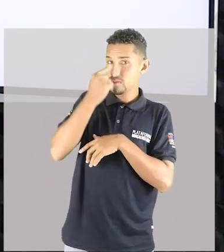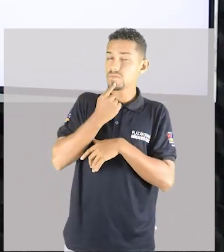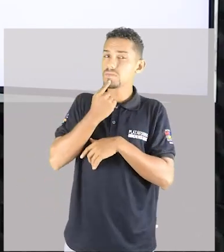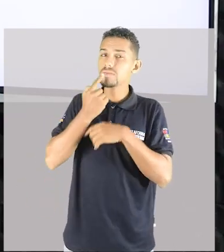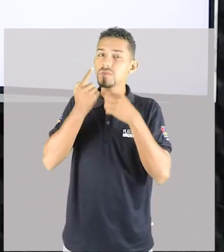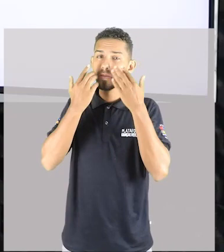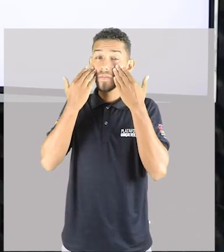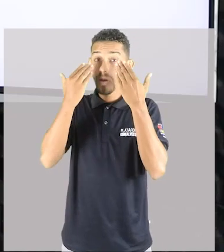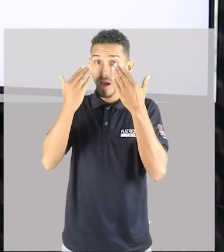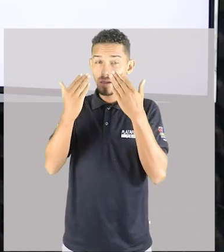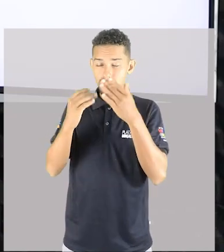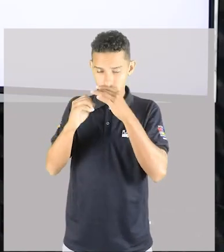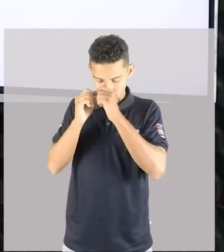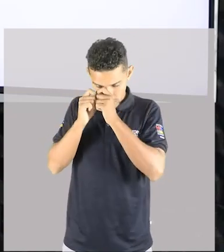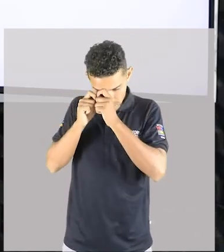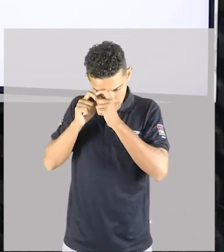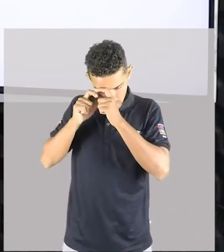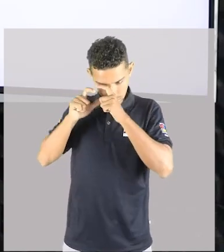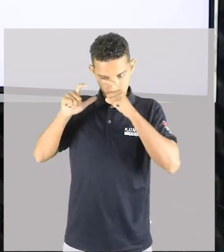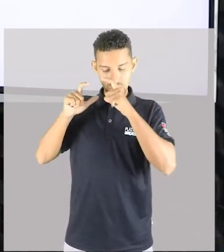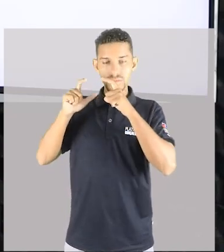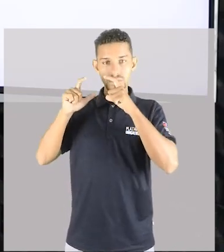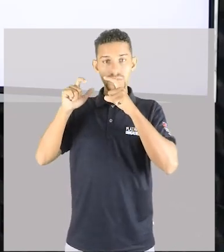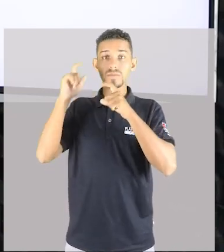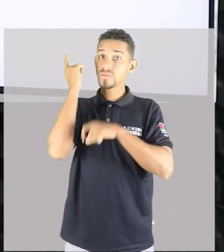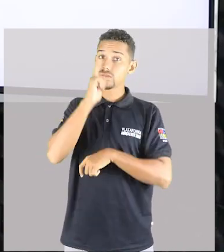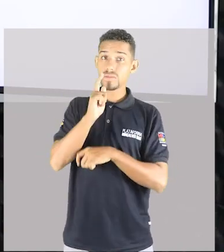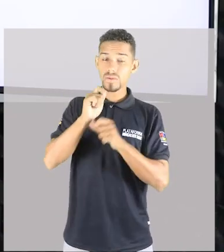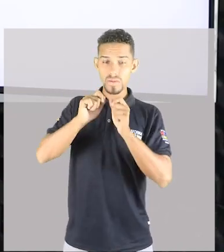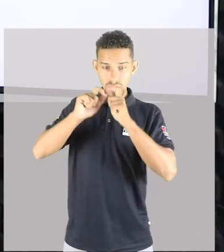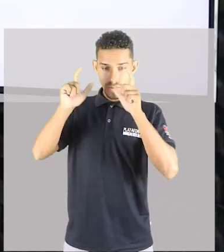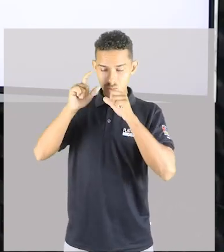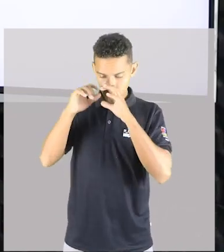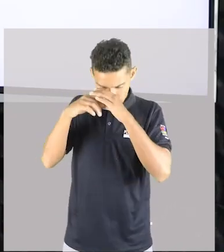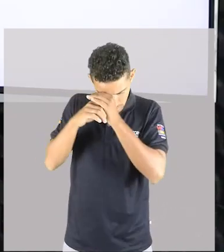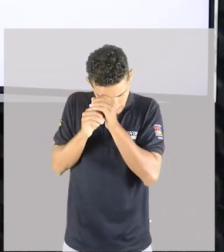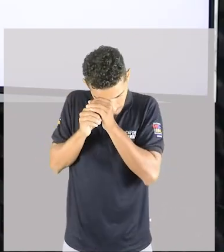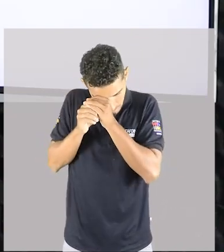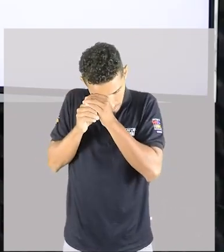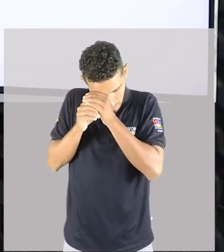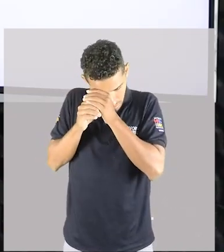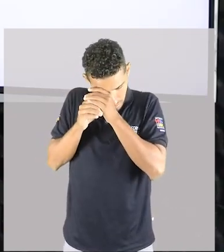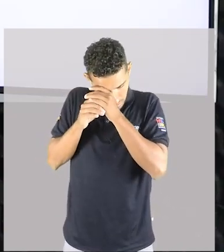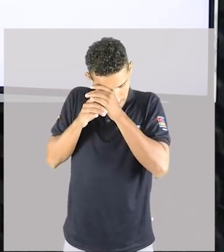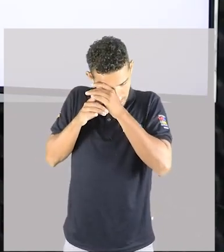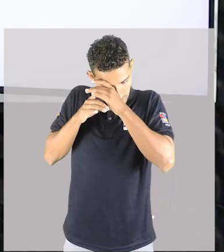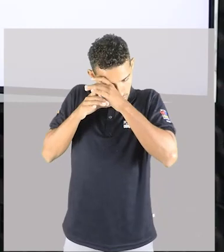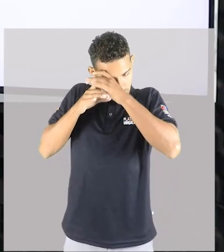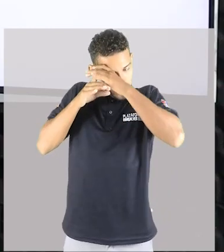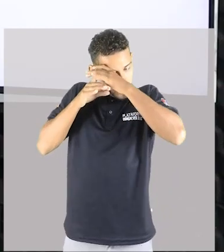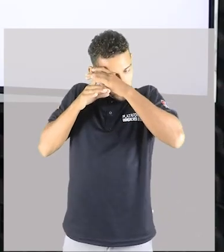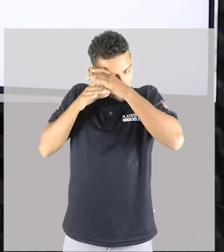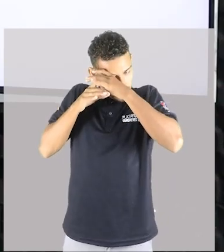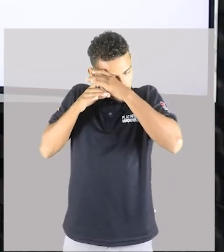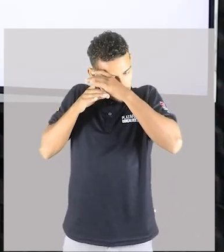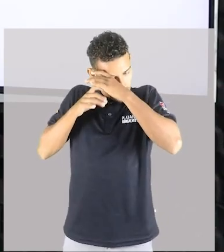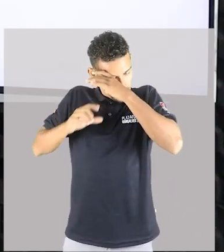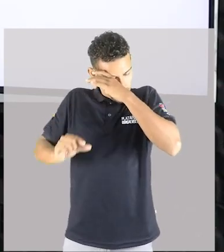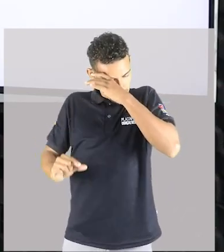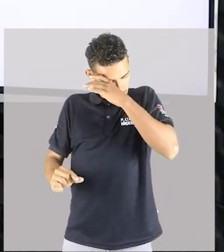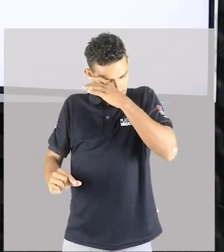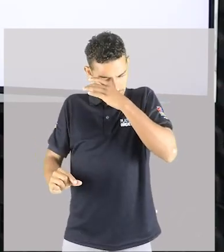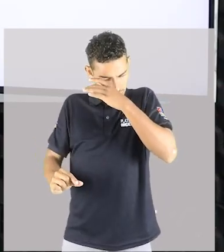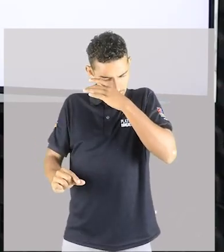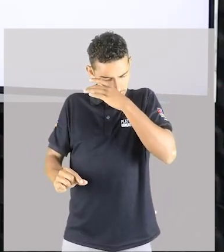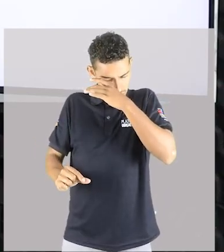gente, aumentando o ângulo visual, que faz nos parecer que ele está maior, mas não.